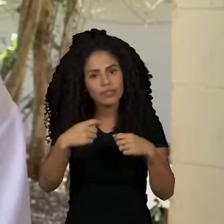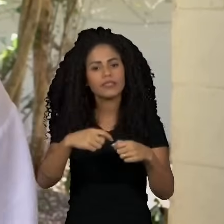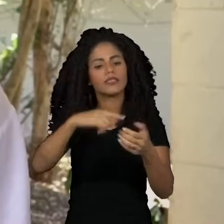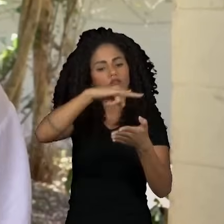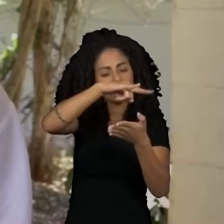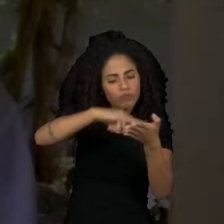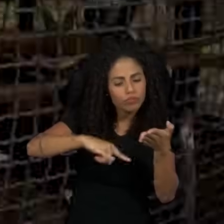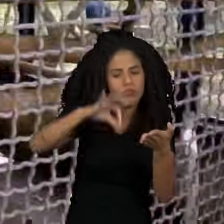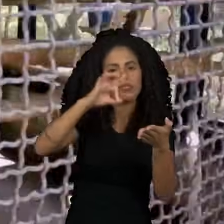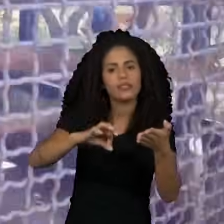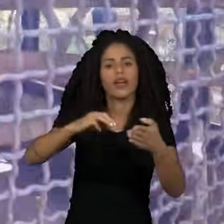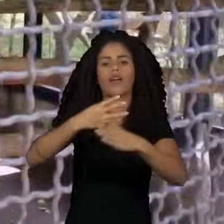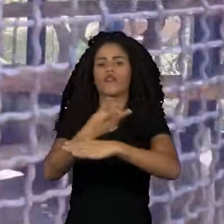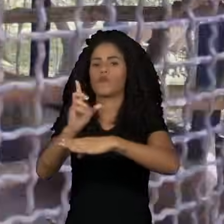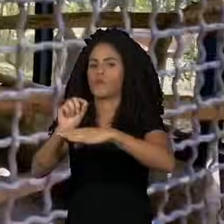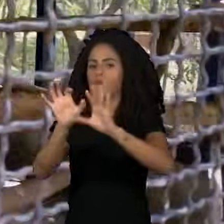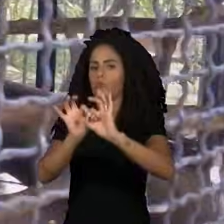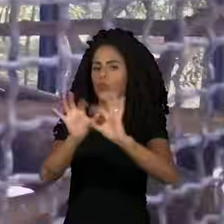com anilha.